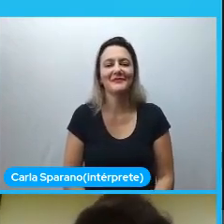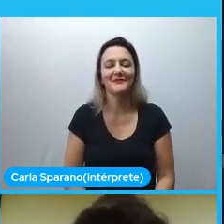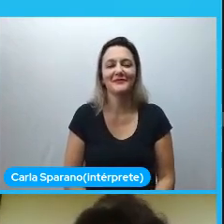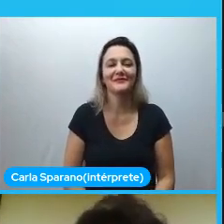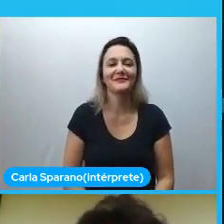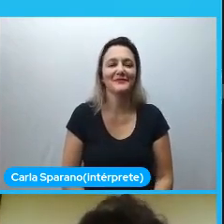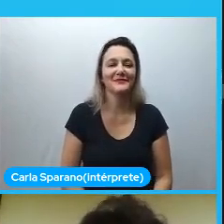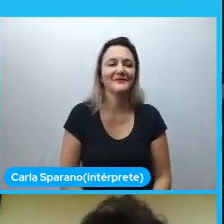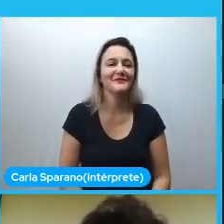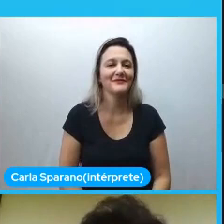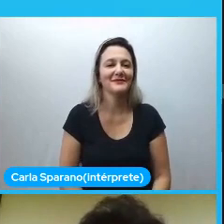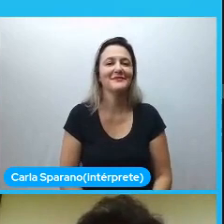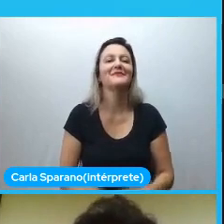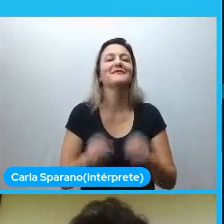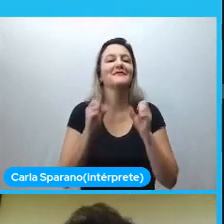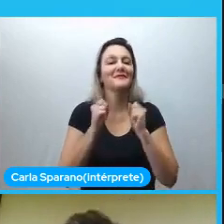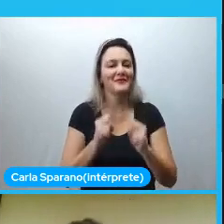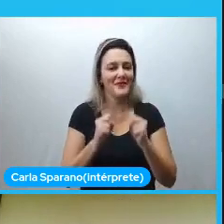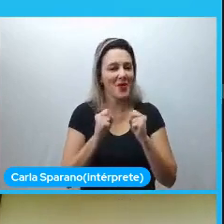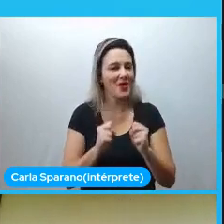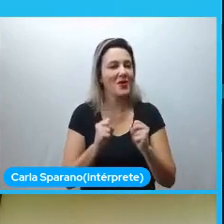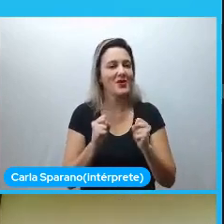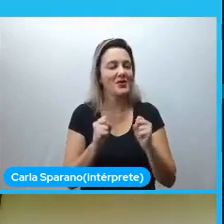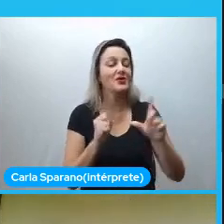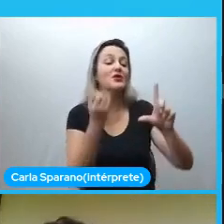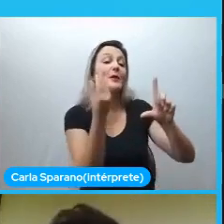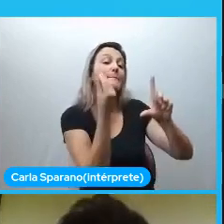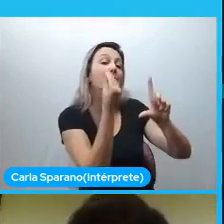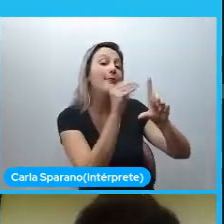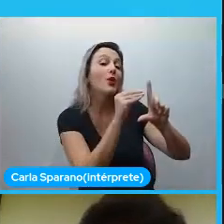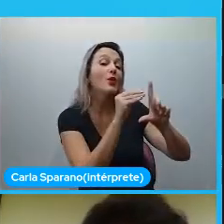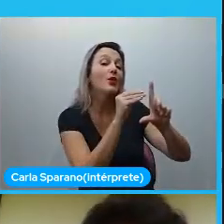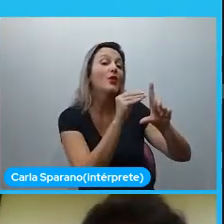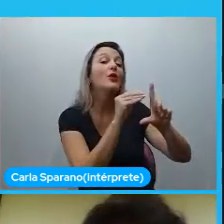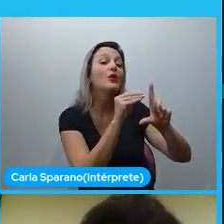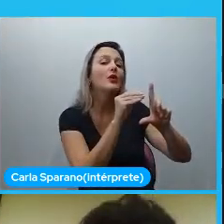E a gente ainda pode lançar o pianinho lá e tudo,